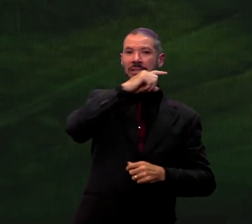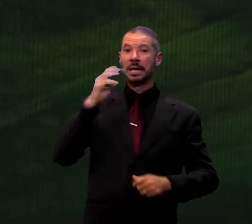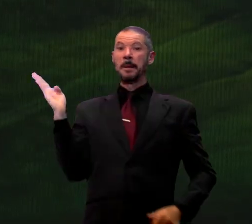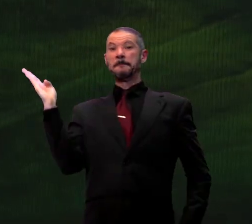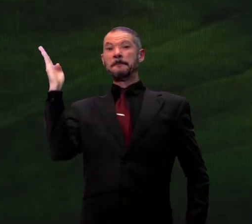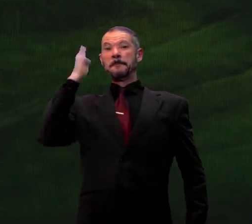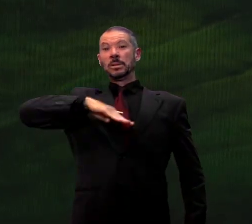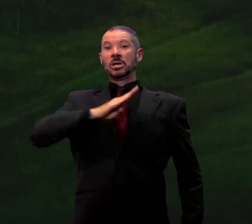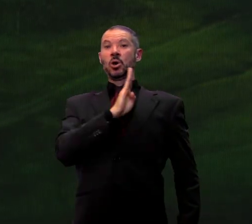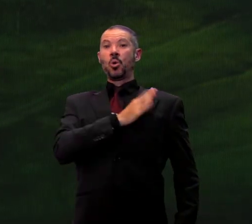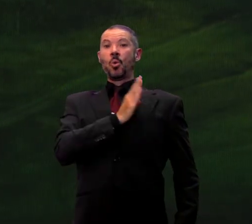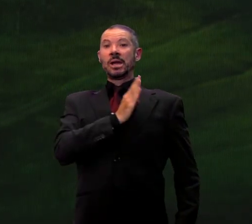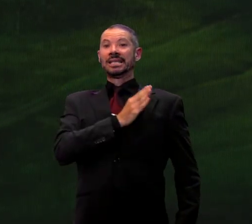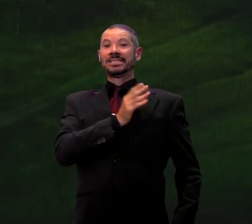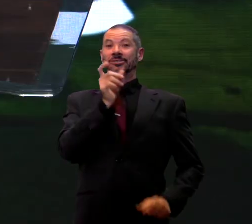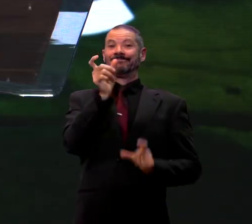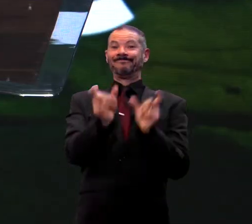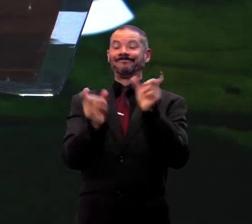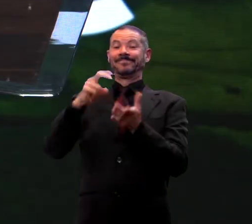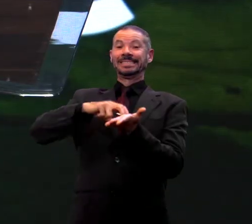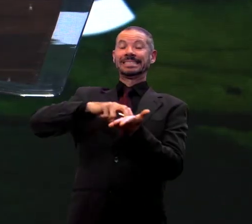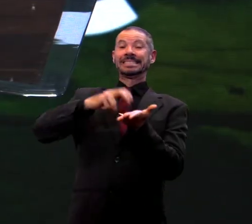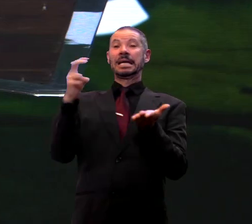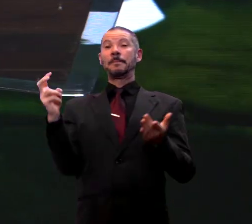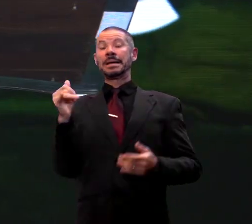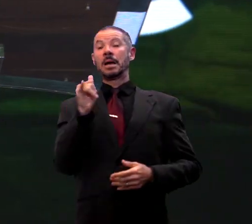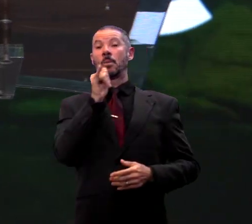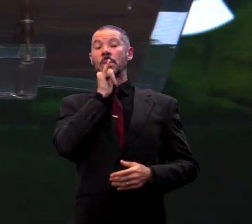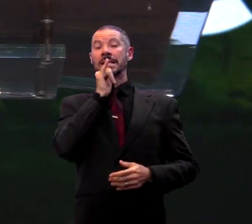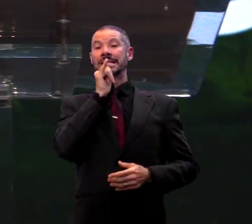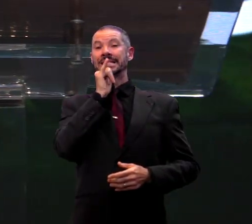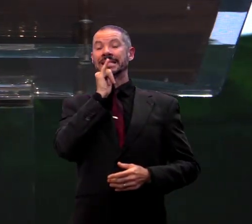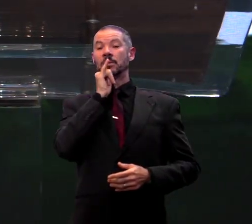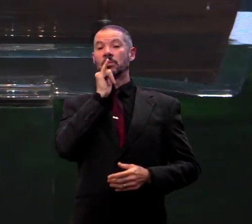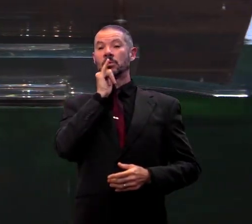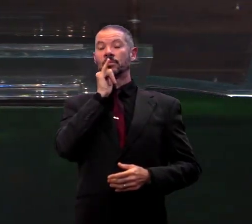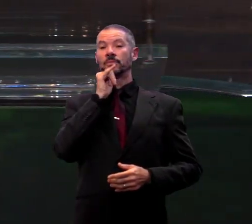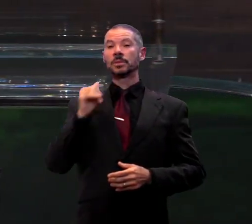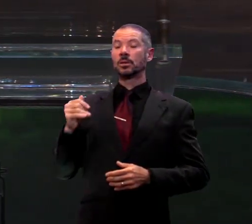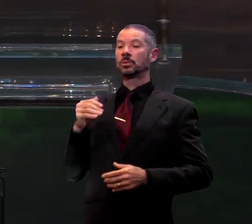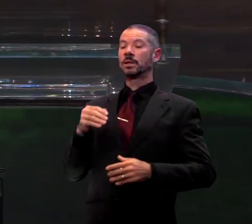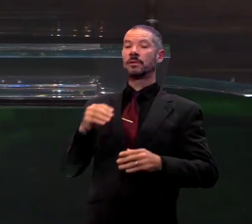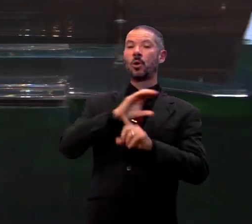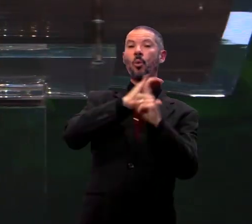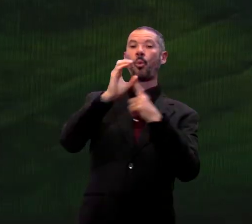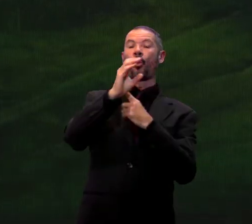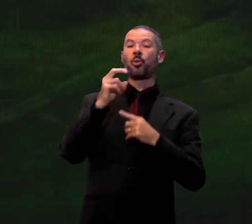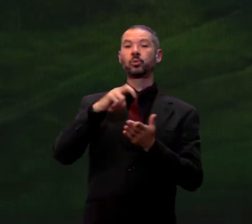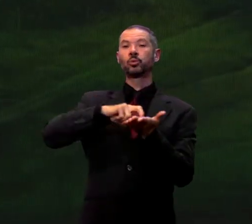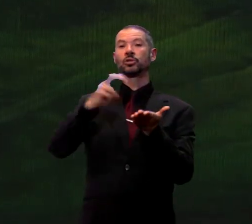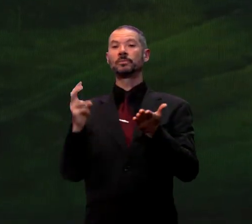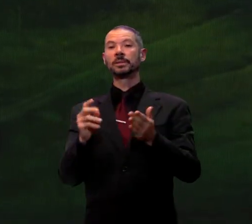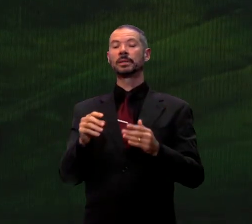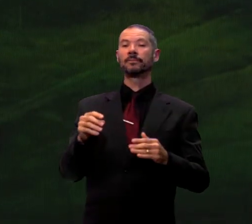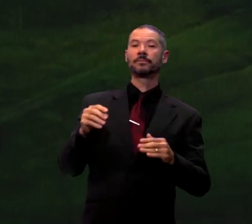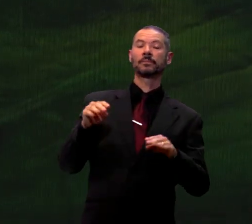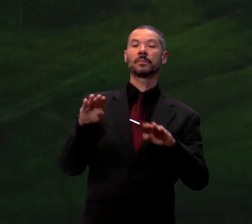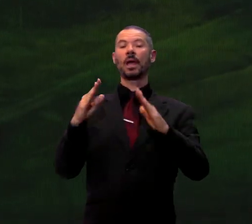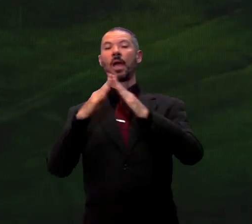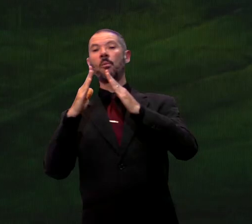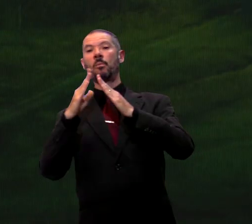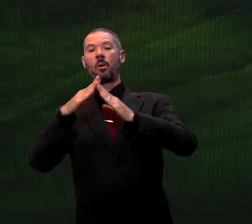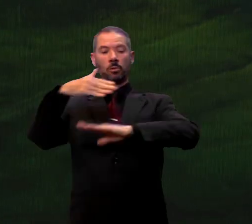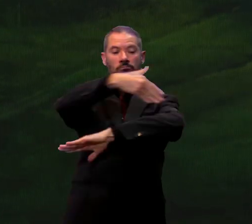maldade no coração do homem. Nessa manhã, por exemplo, estava para sair para o culto aqui de manhã, e eu moro na República